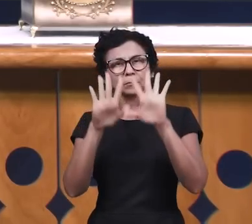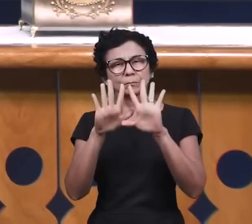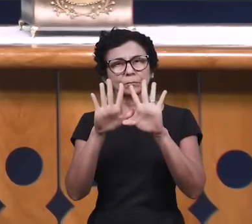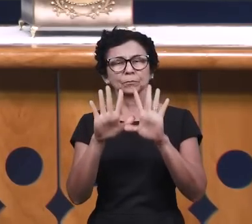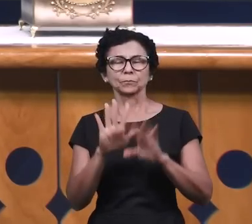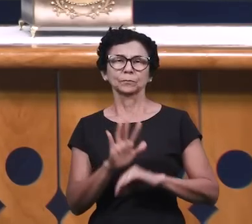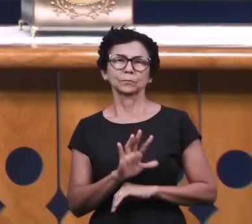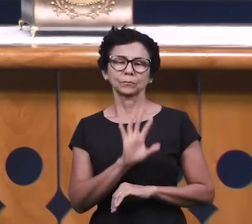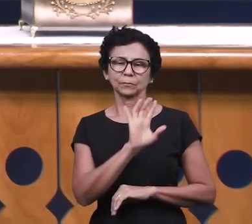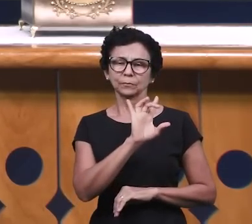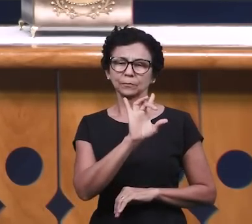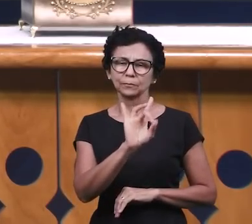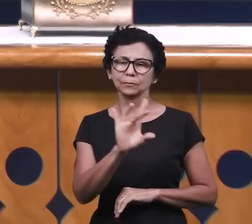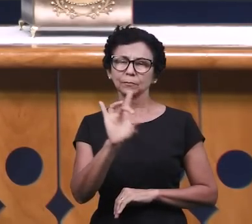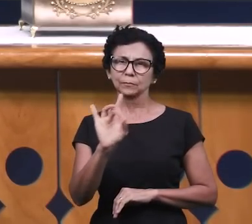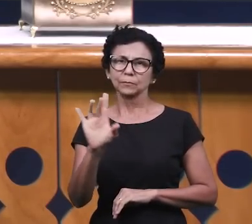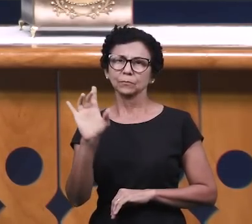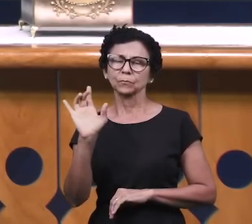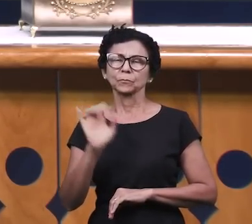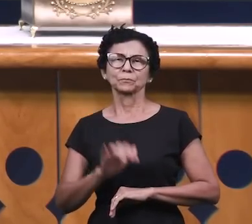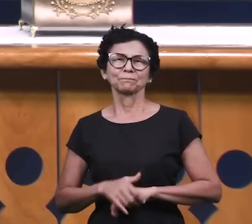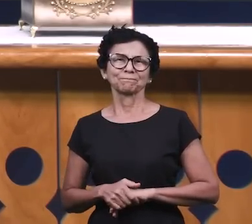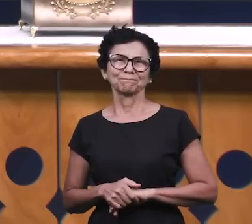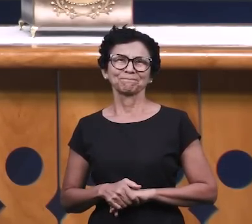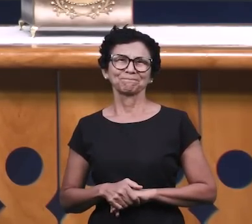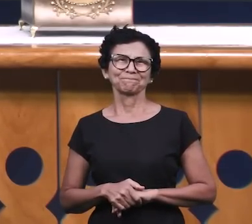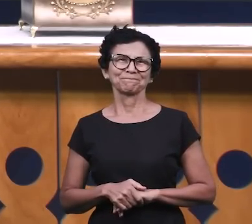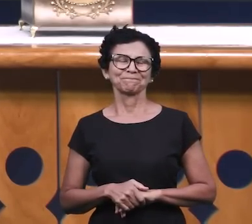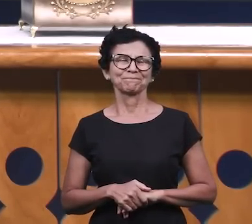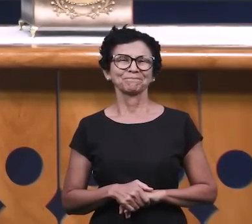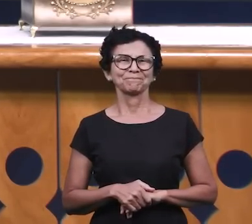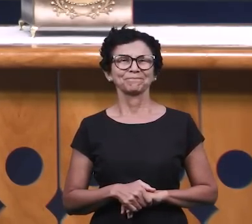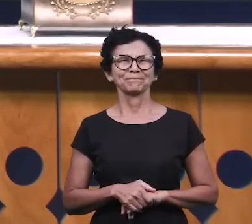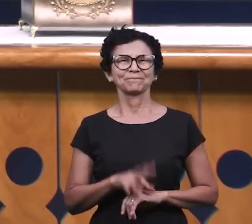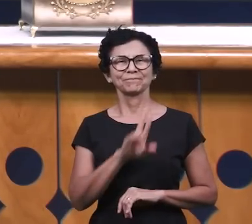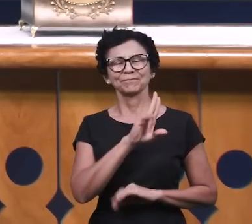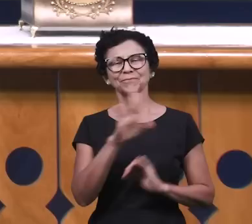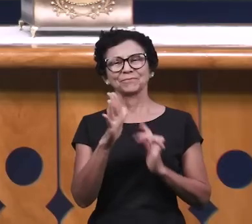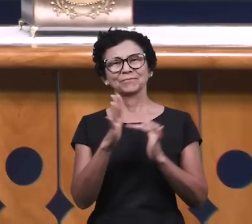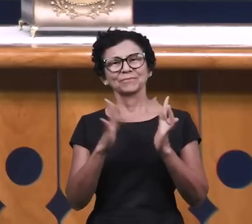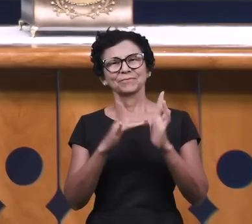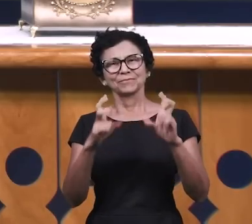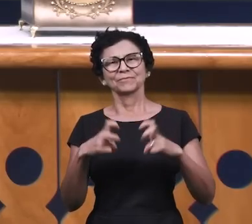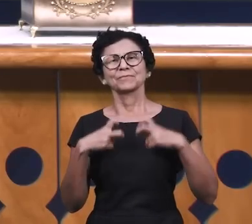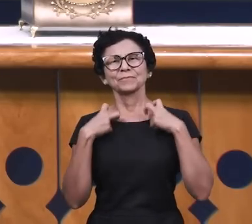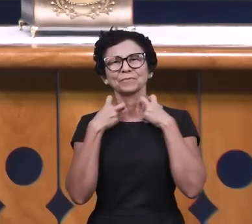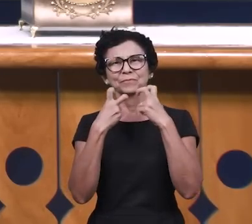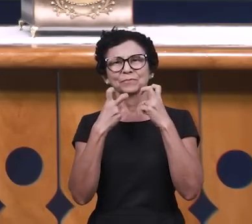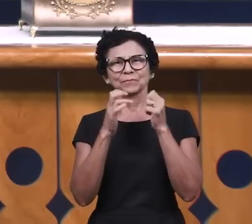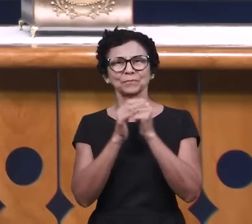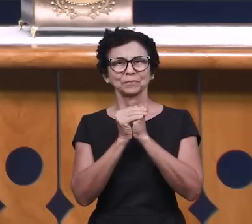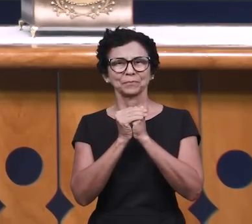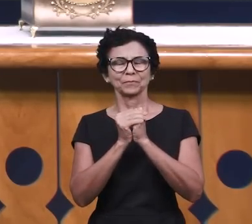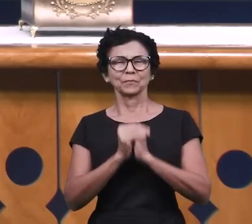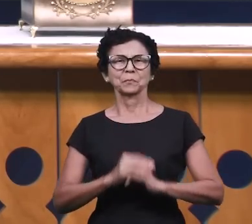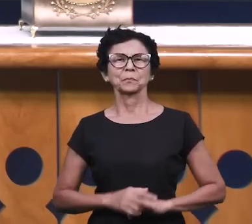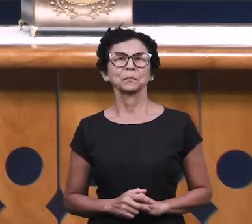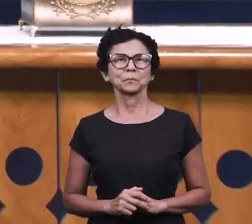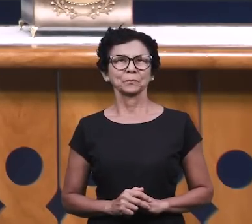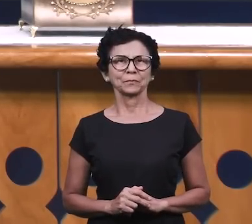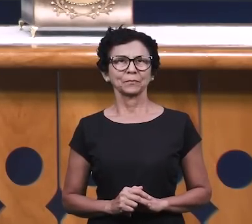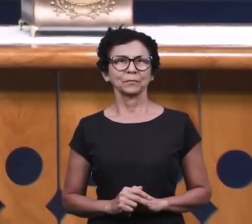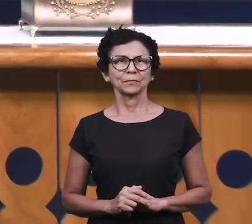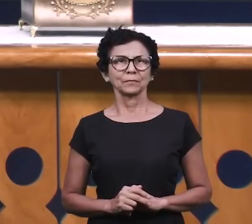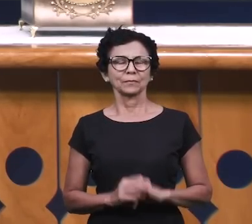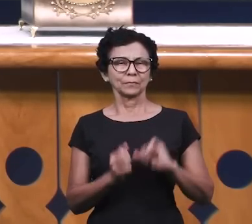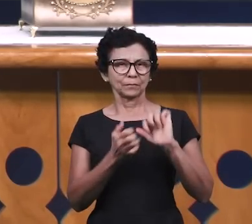abençoa as nossas vidas. Clamamos assim, em nome de Jesus. Amém.